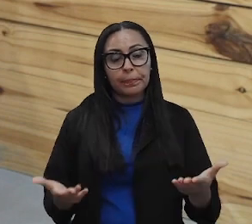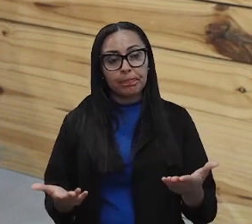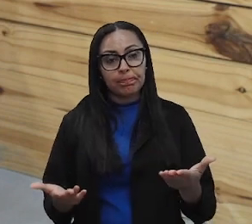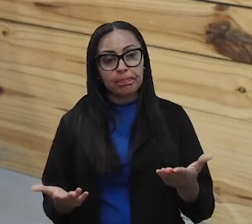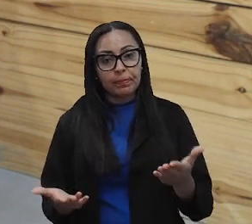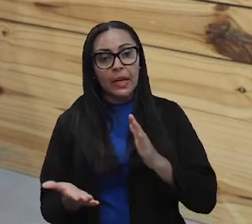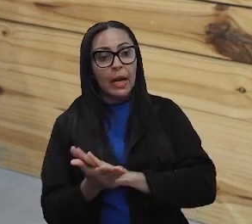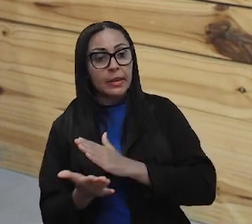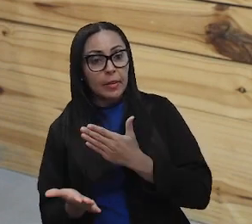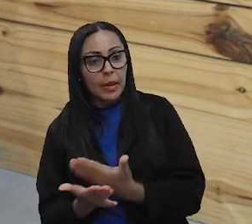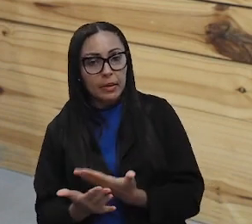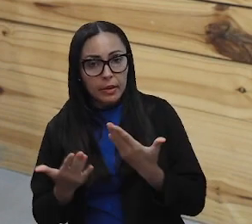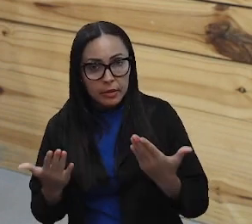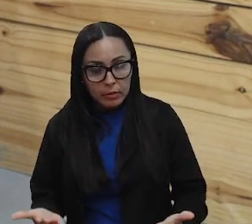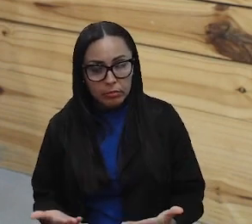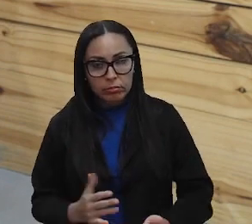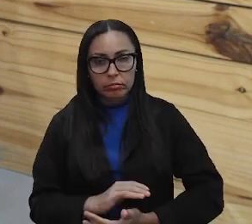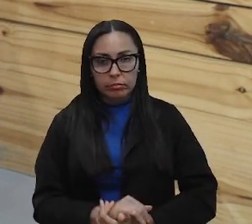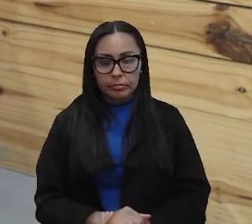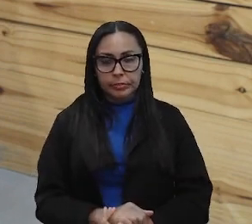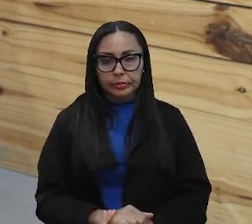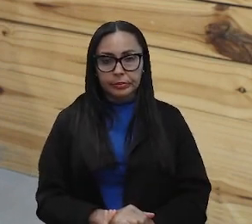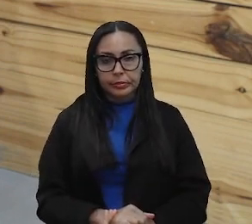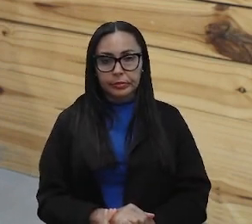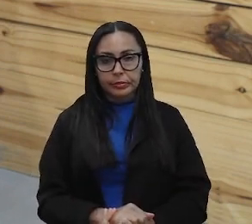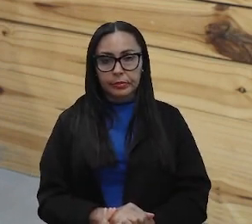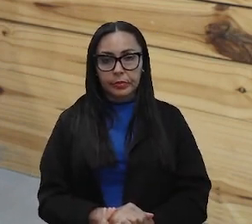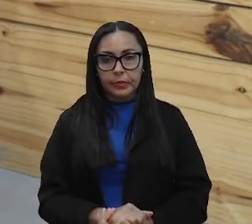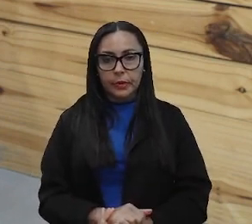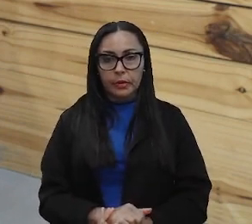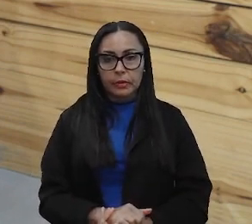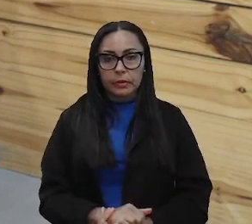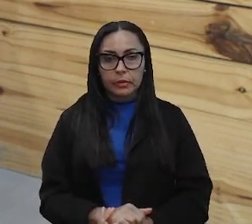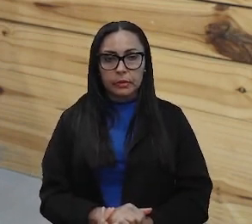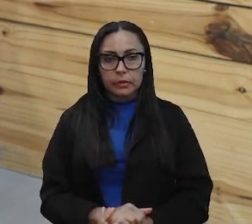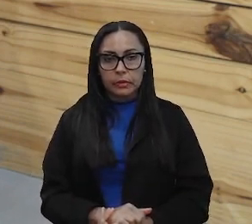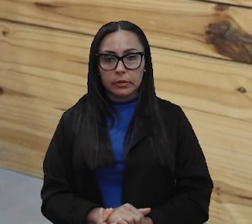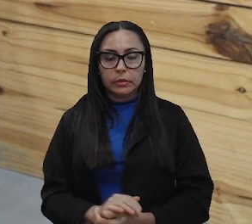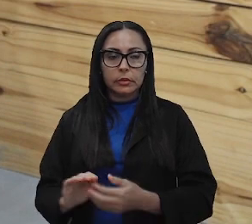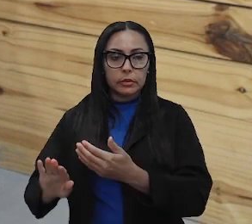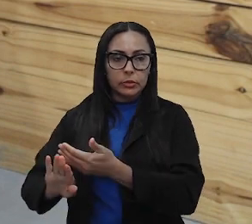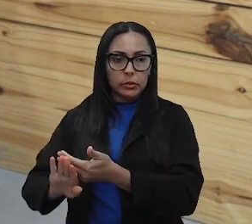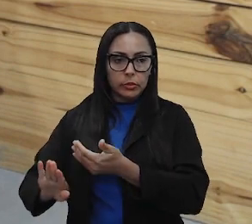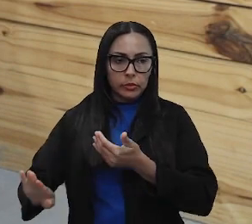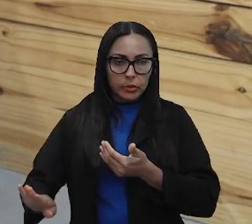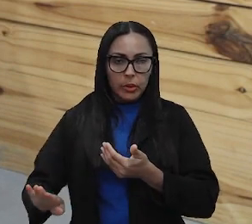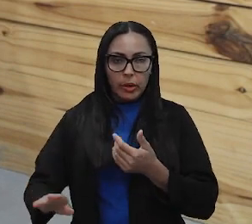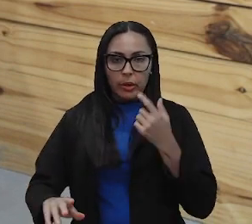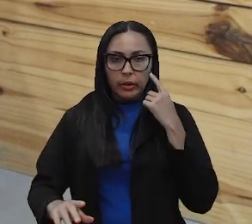de interpretar, porque o espaço que eles têm de